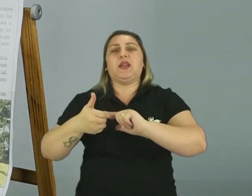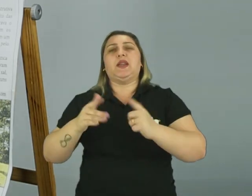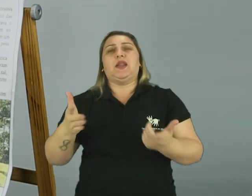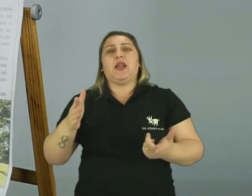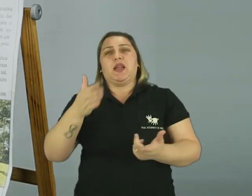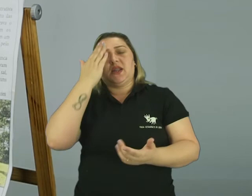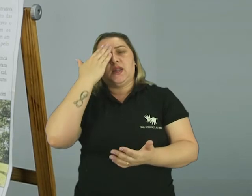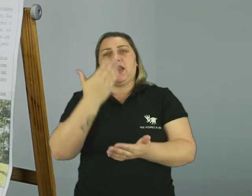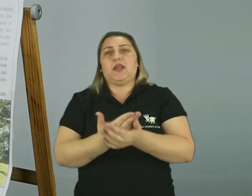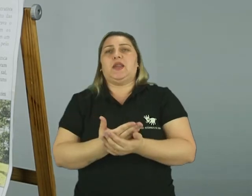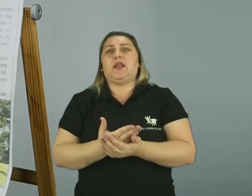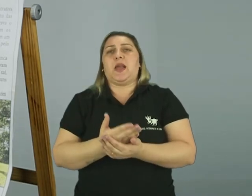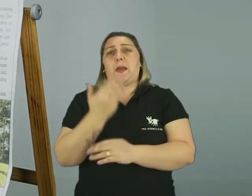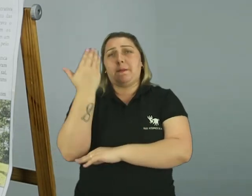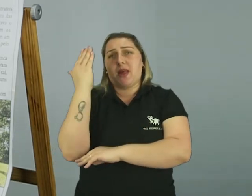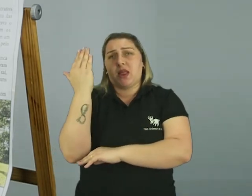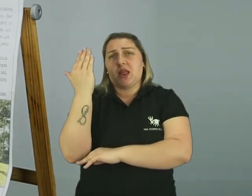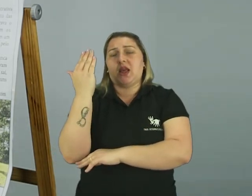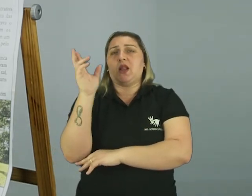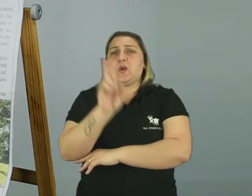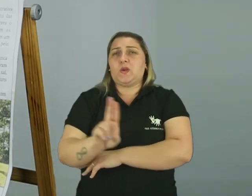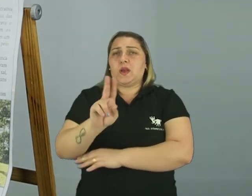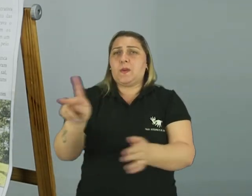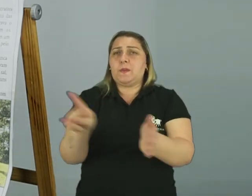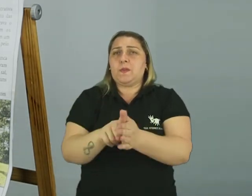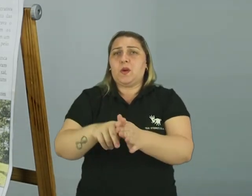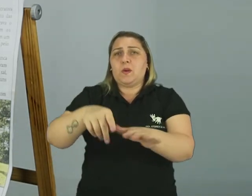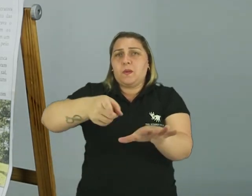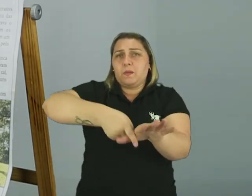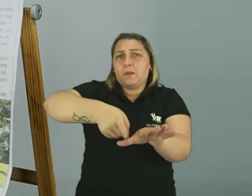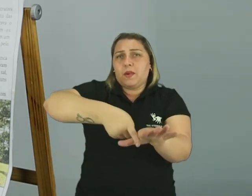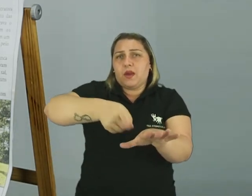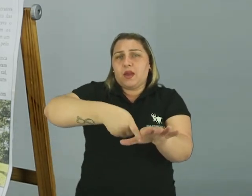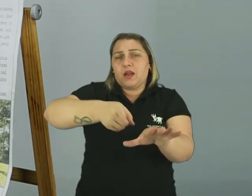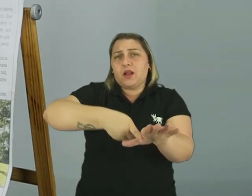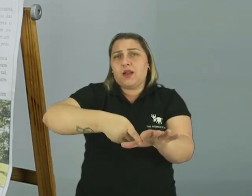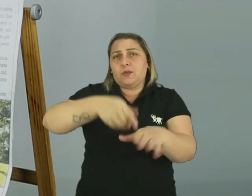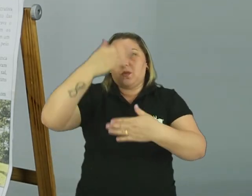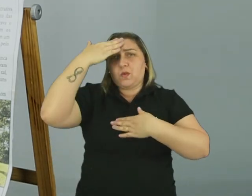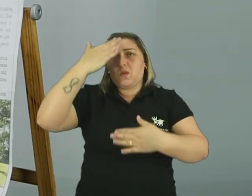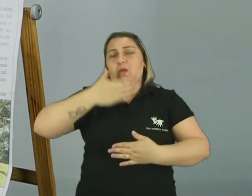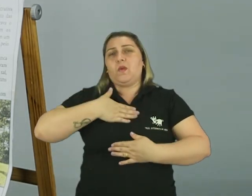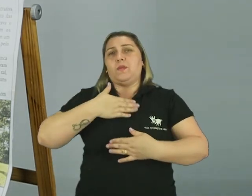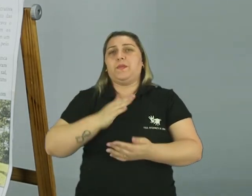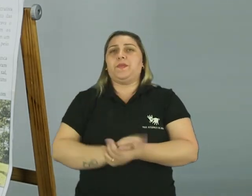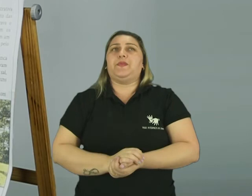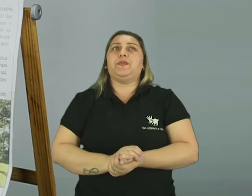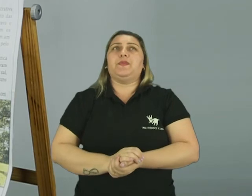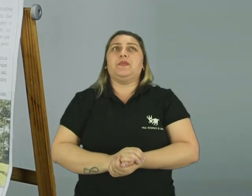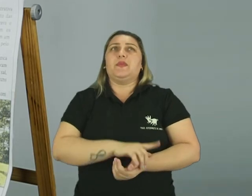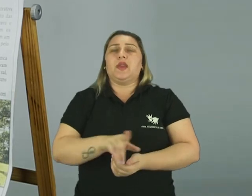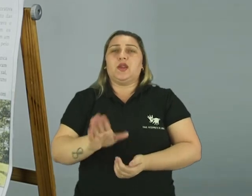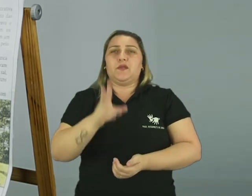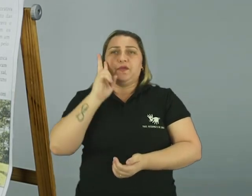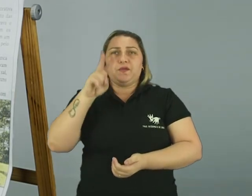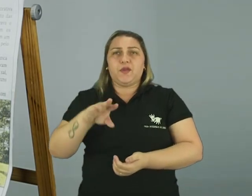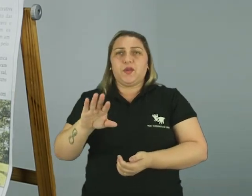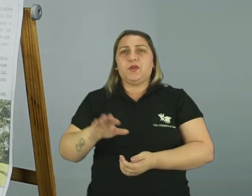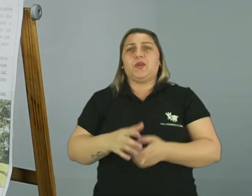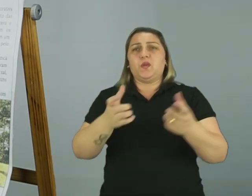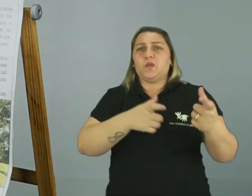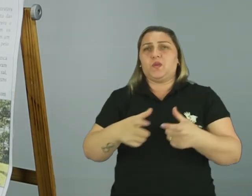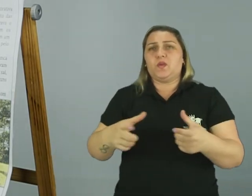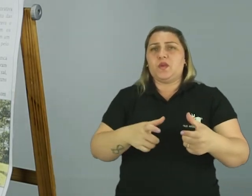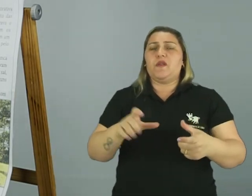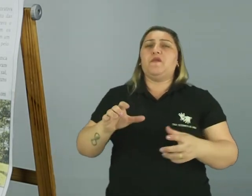molde, acredito que era uma parte de madeira e usavam o próprio pé, a própria parte do corpo, né? Eu acredito que você já viu em algum lugar. Eu